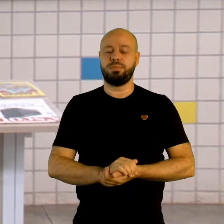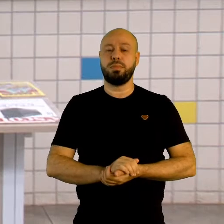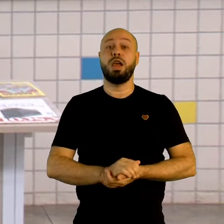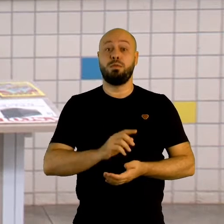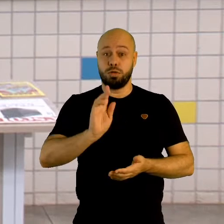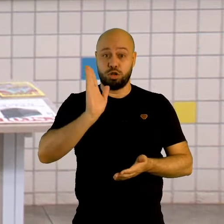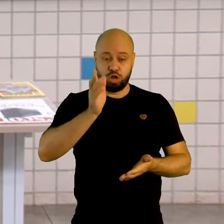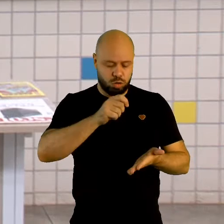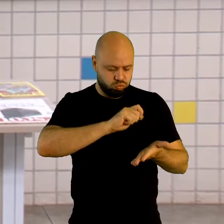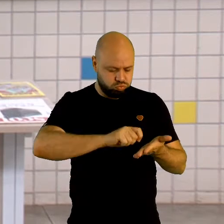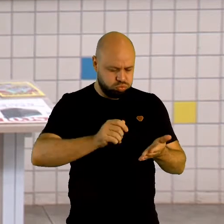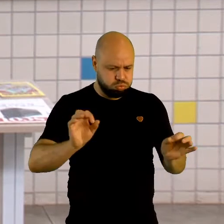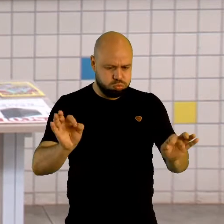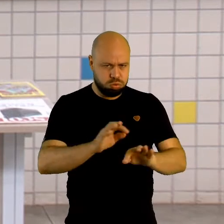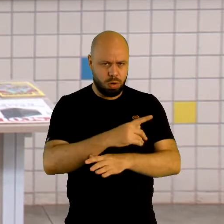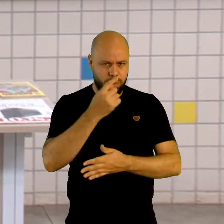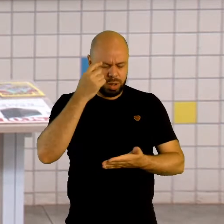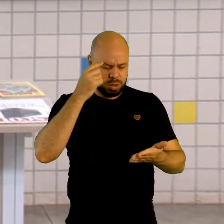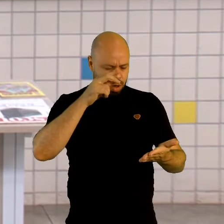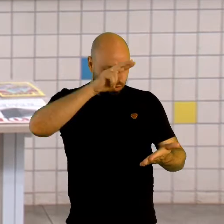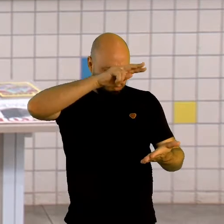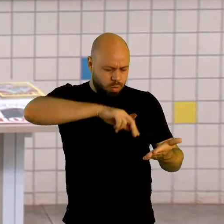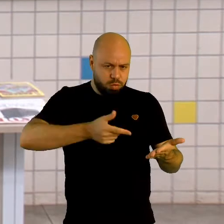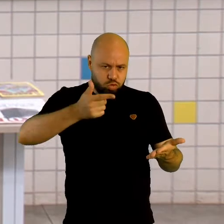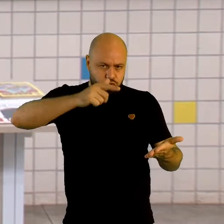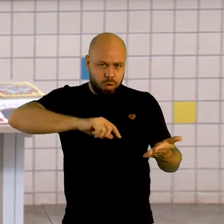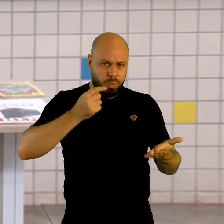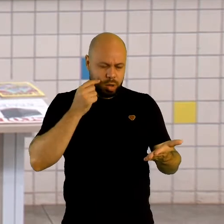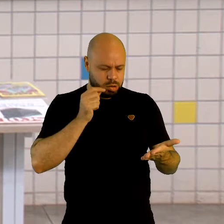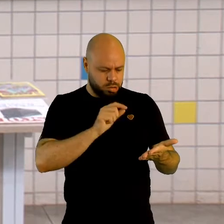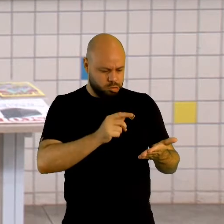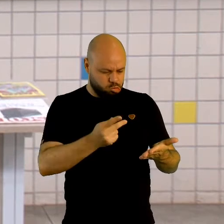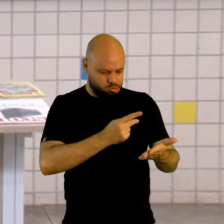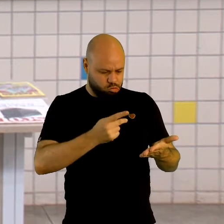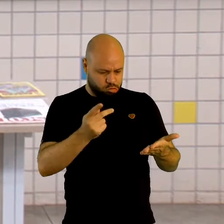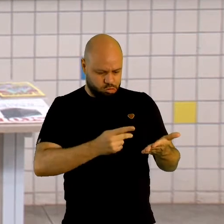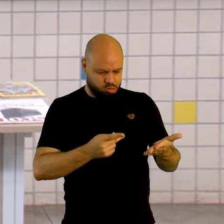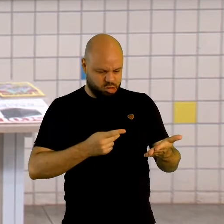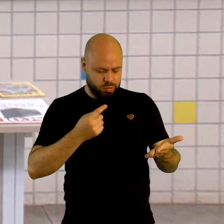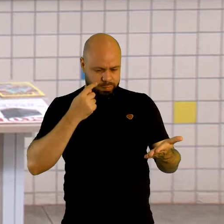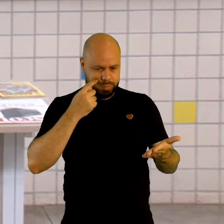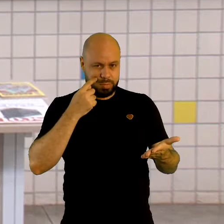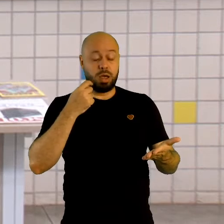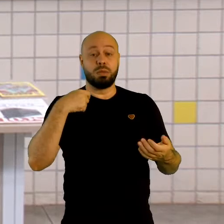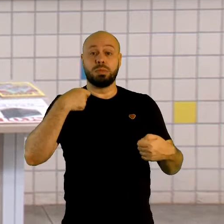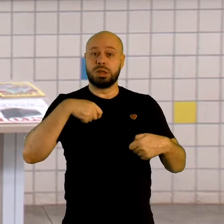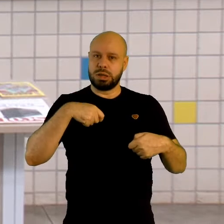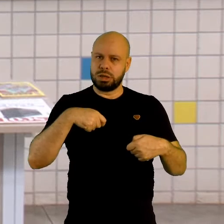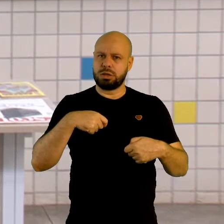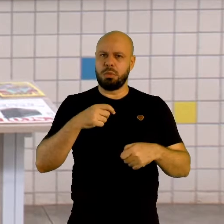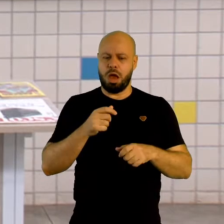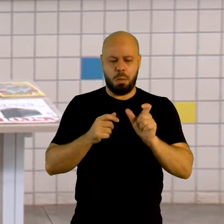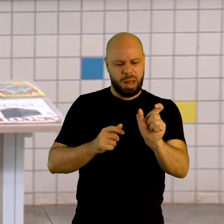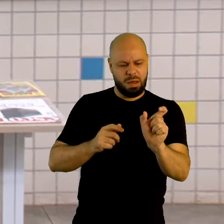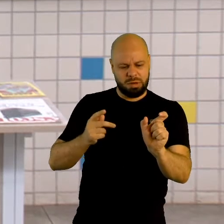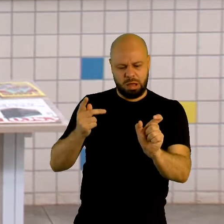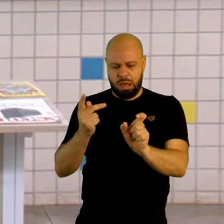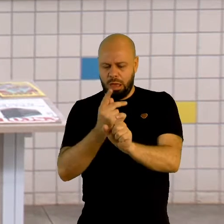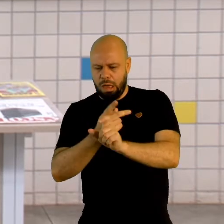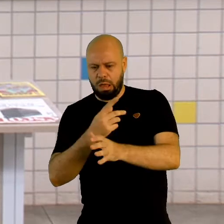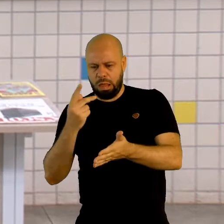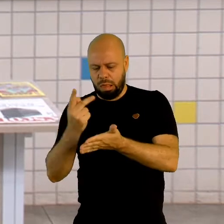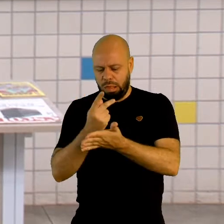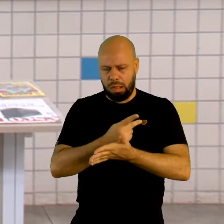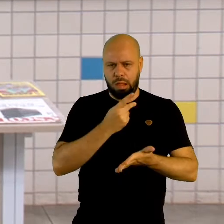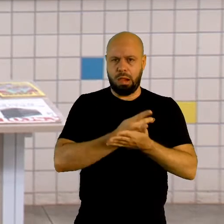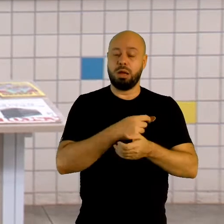e verifique se há erros ortográficos. Antes dele ser publicado, você deve fazer a análise se contém